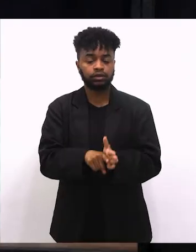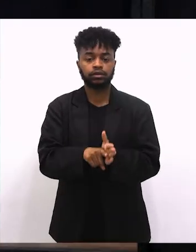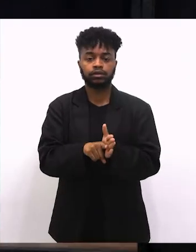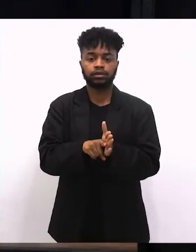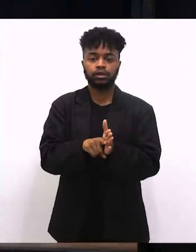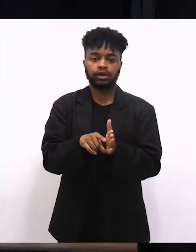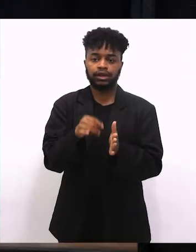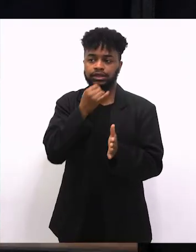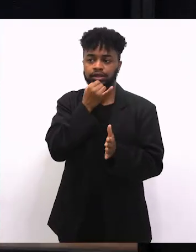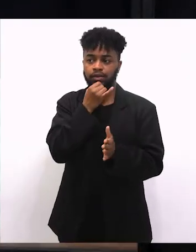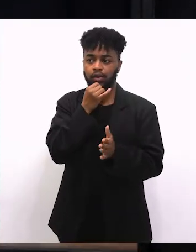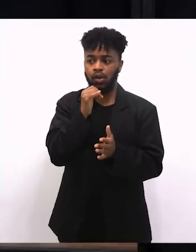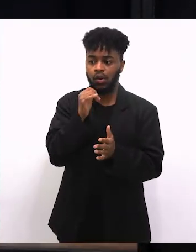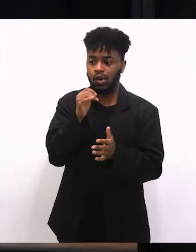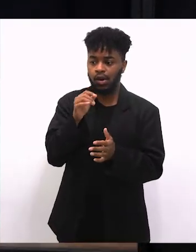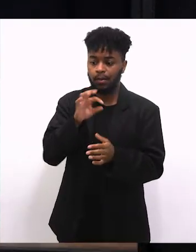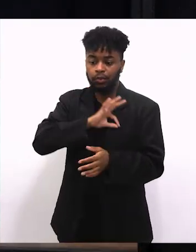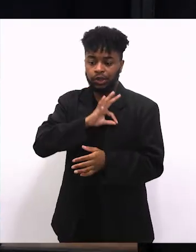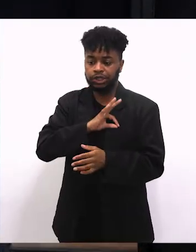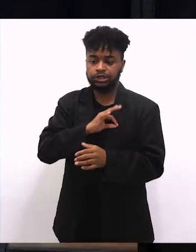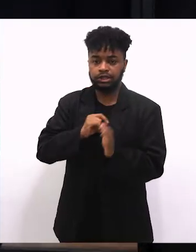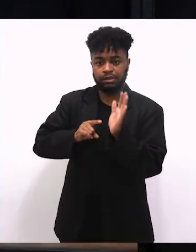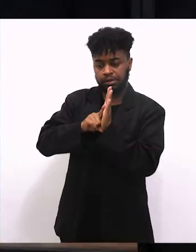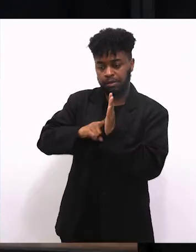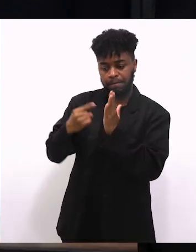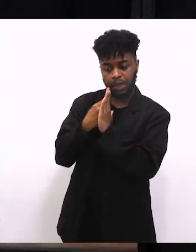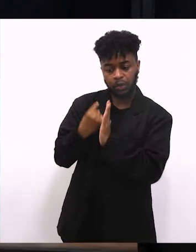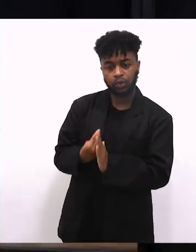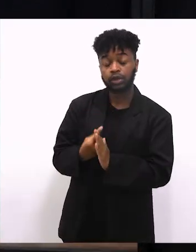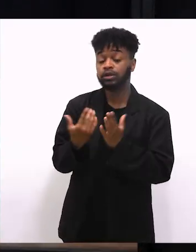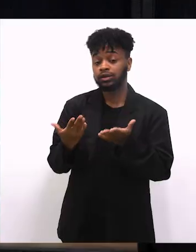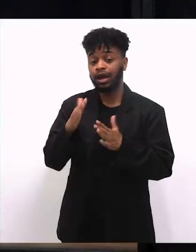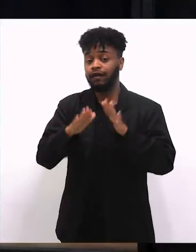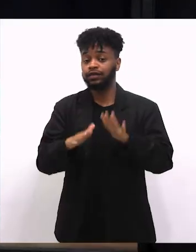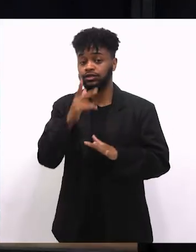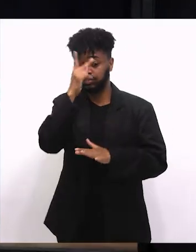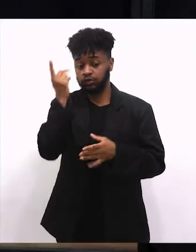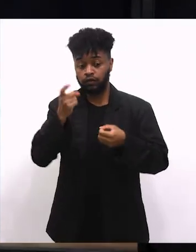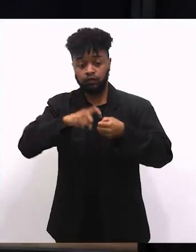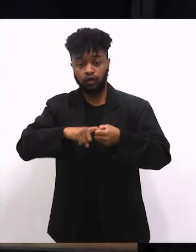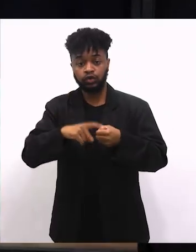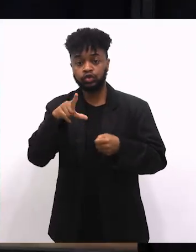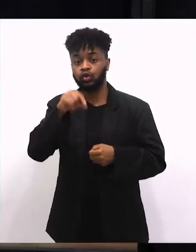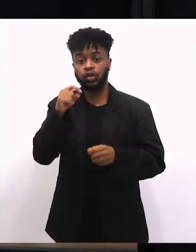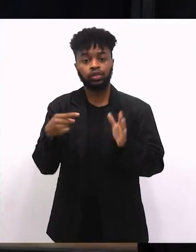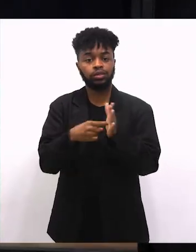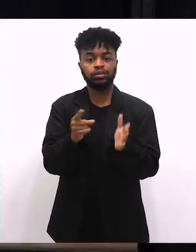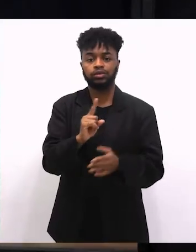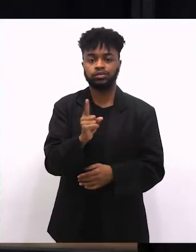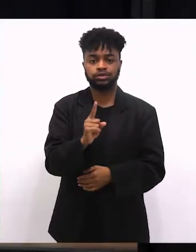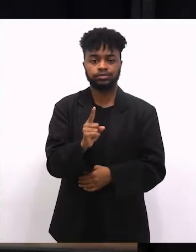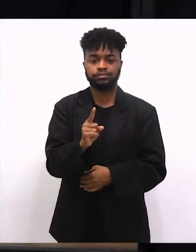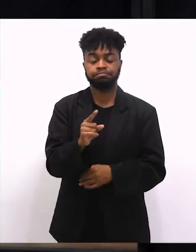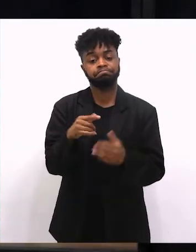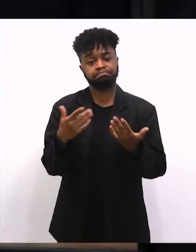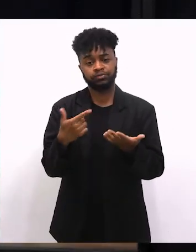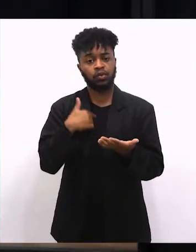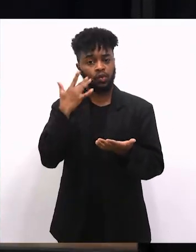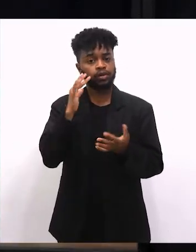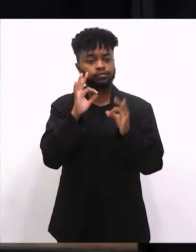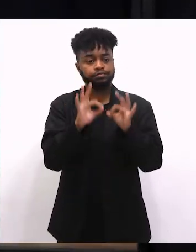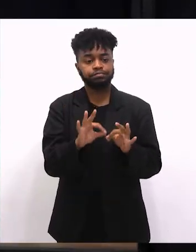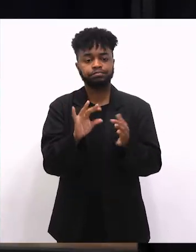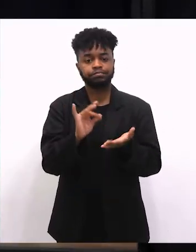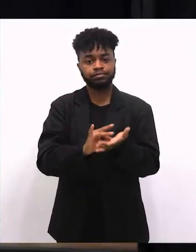investigada, né, internacionalmente. E aí muitos chegam, quando retornam, né, preferem não denunciar. E eu acho que essa é a